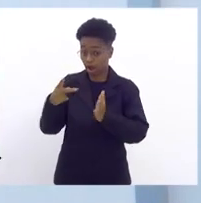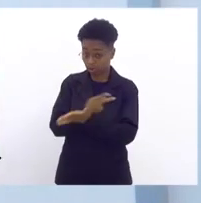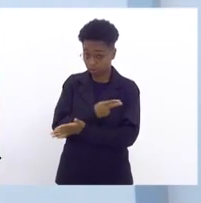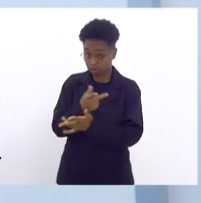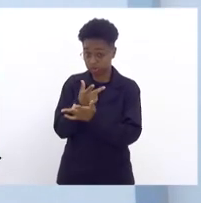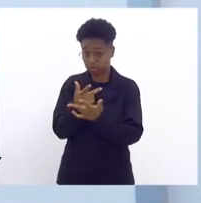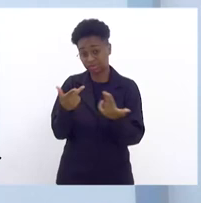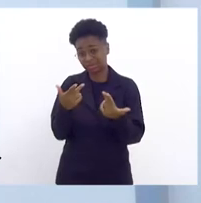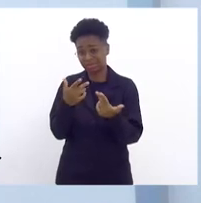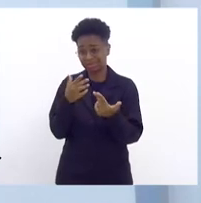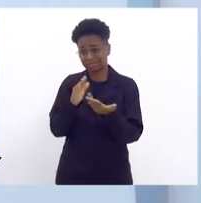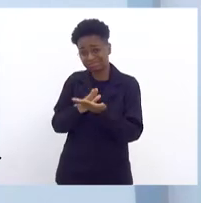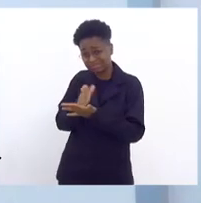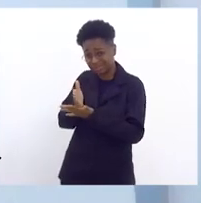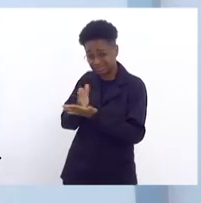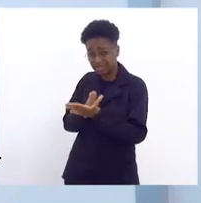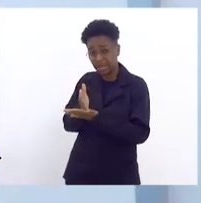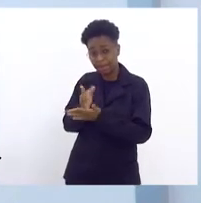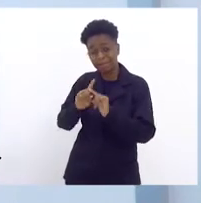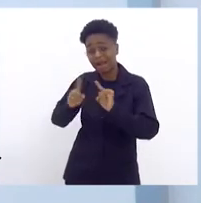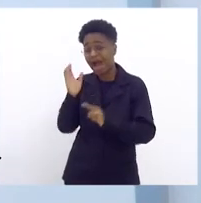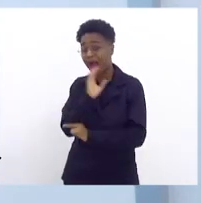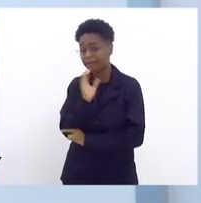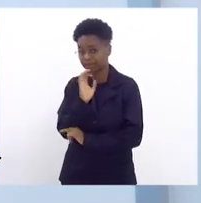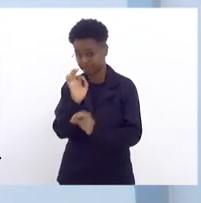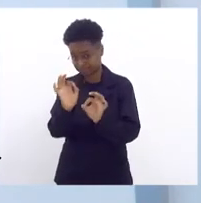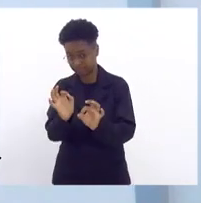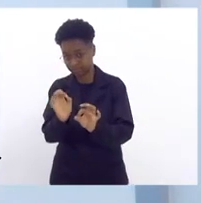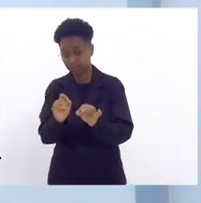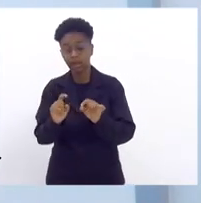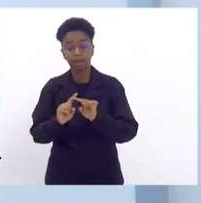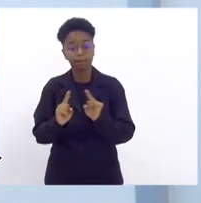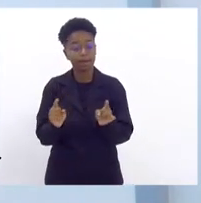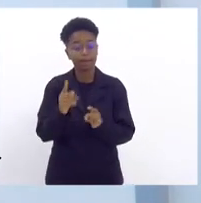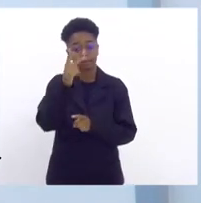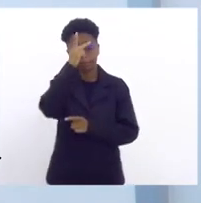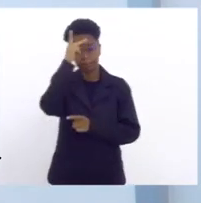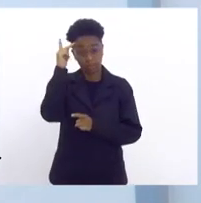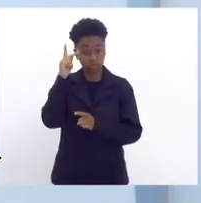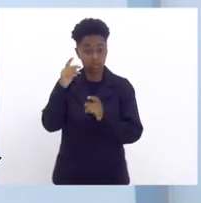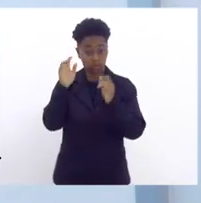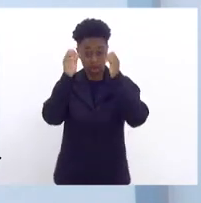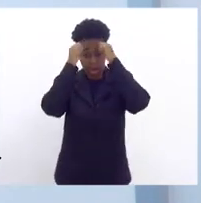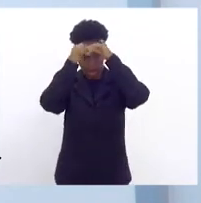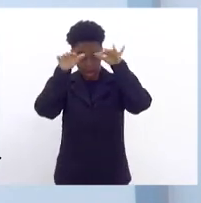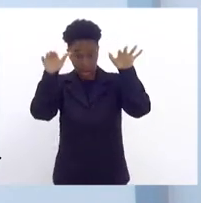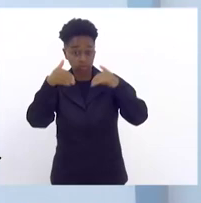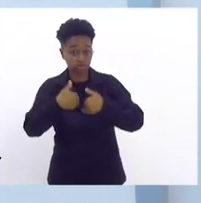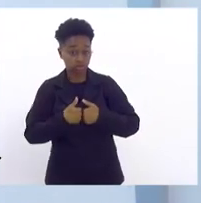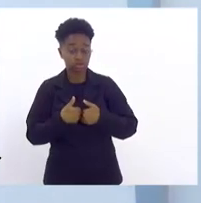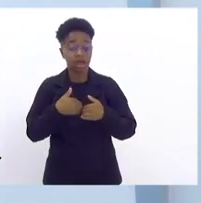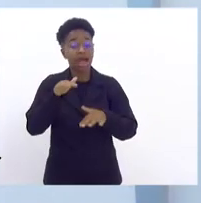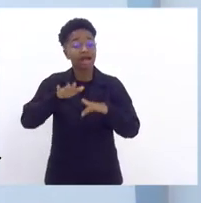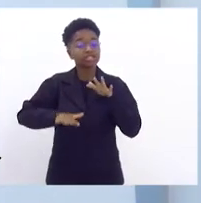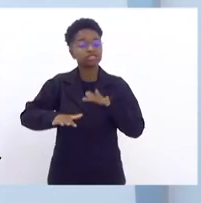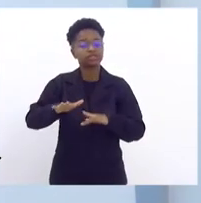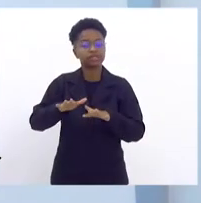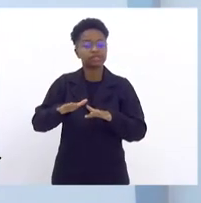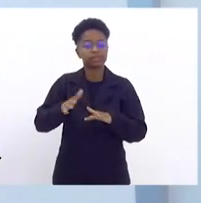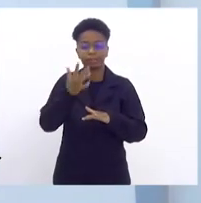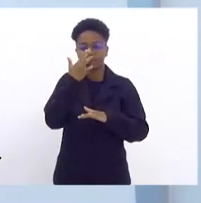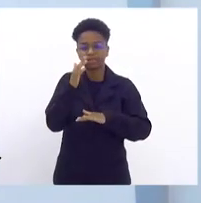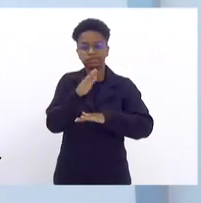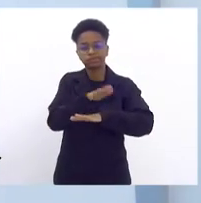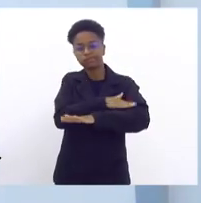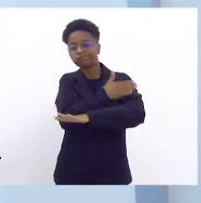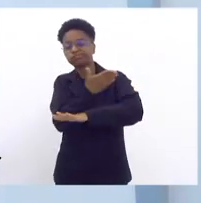muito desconfortáveis mas passou rápido para a pessoa dentro do transtorno espectro autista muitas vezes isso é quase o